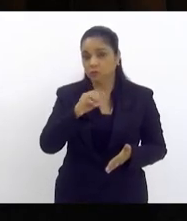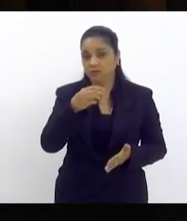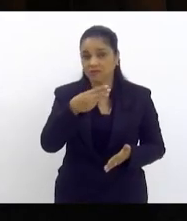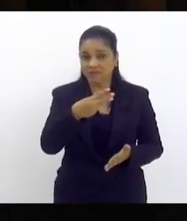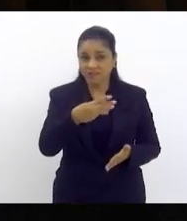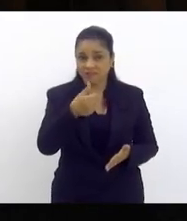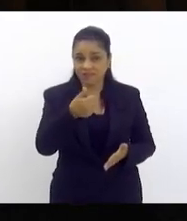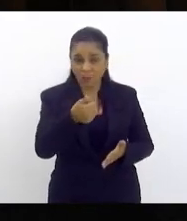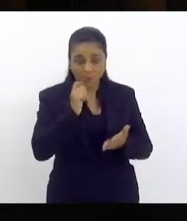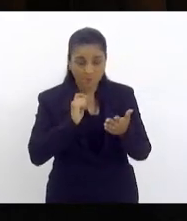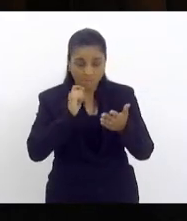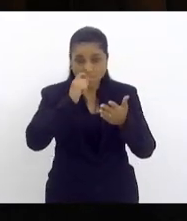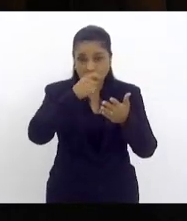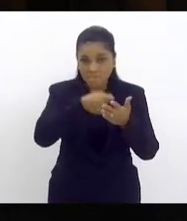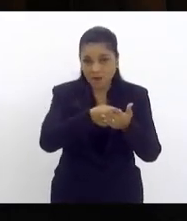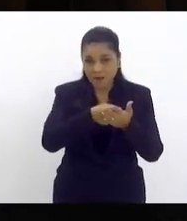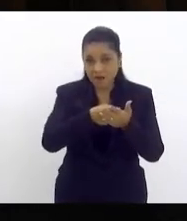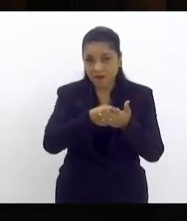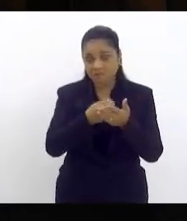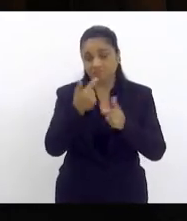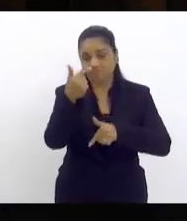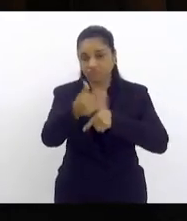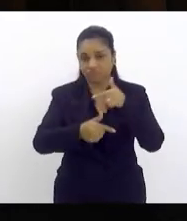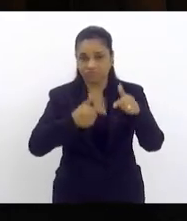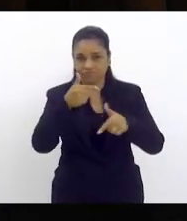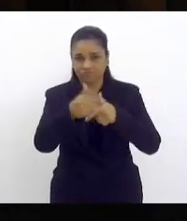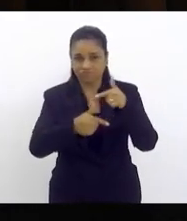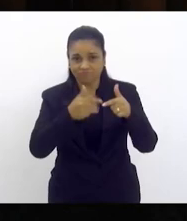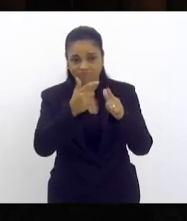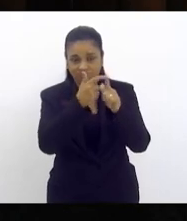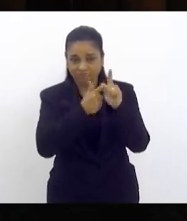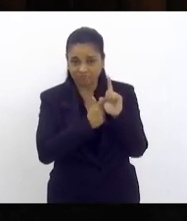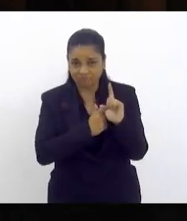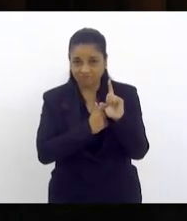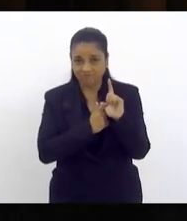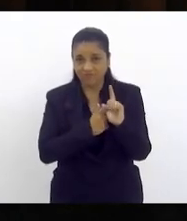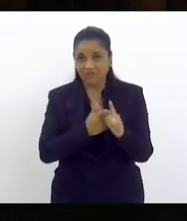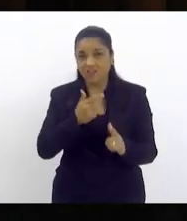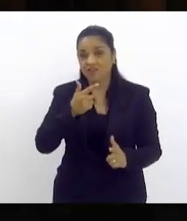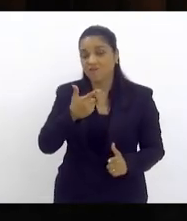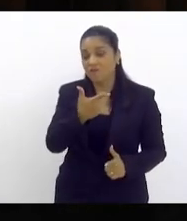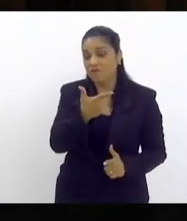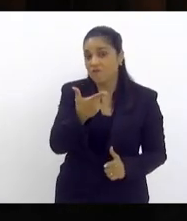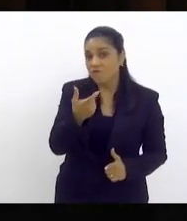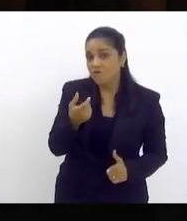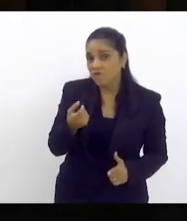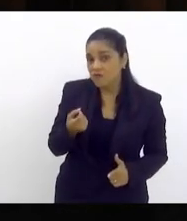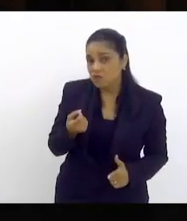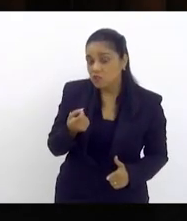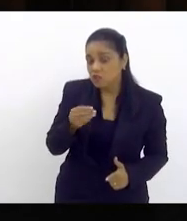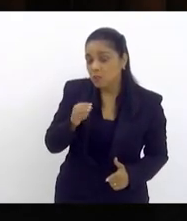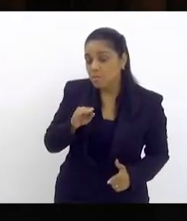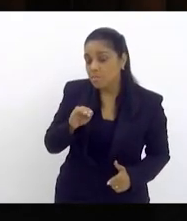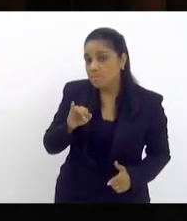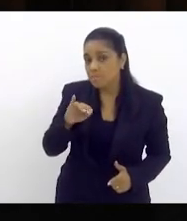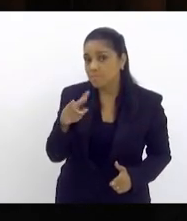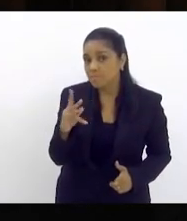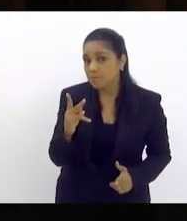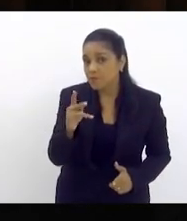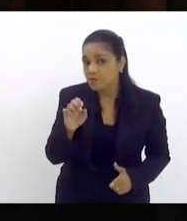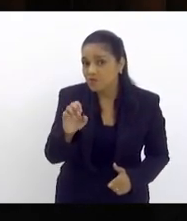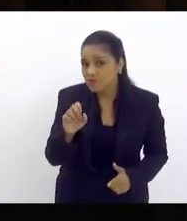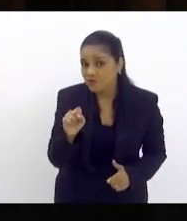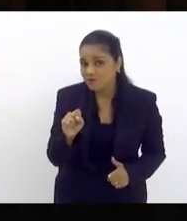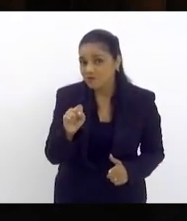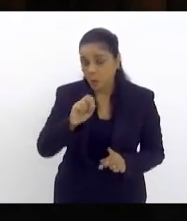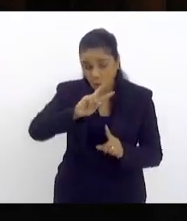de serviços da dívida quase 20 bilhões. Sabe o que isso significa? É mais que